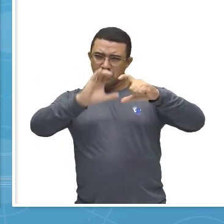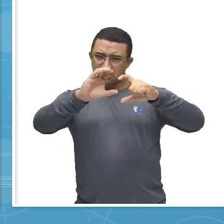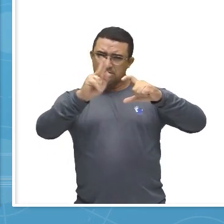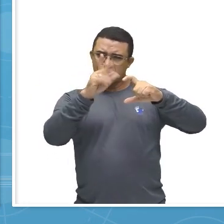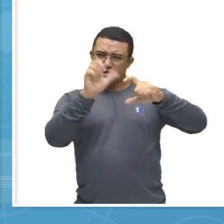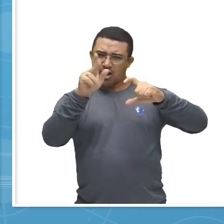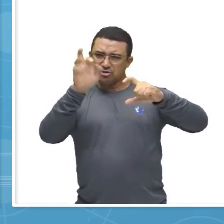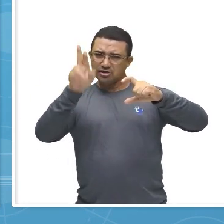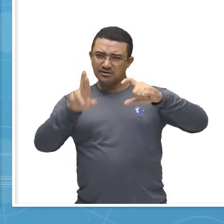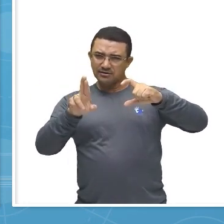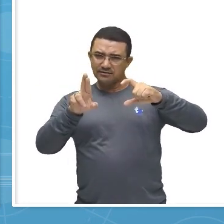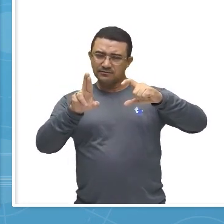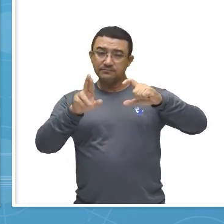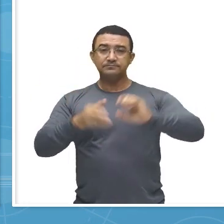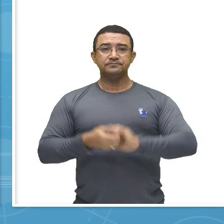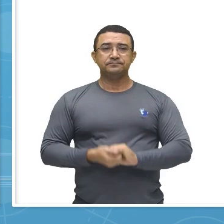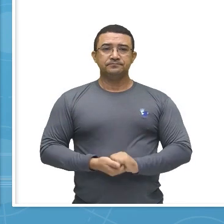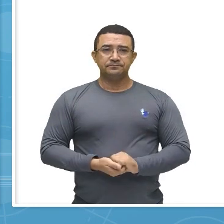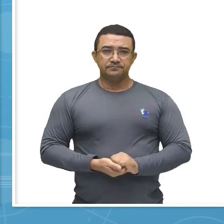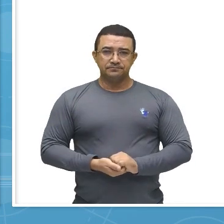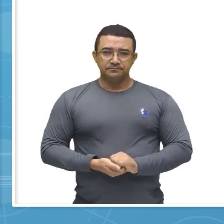Questão que diz o seguinte.